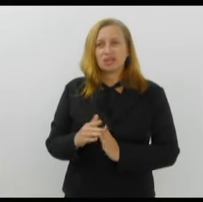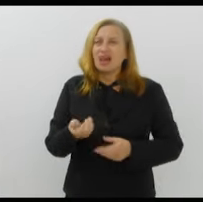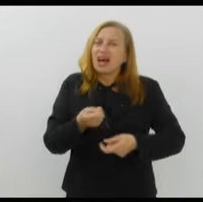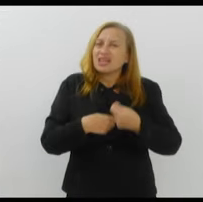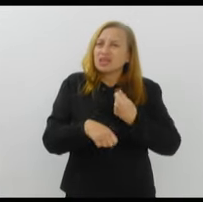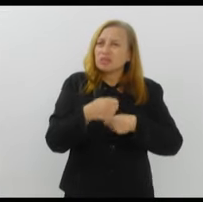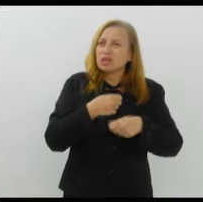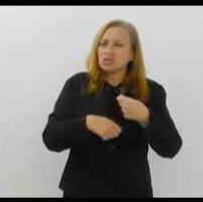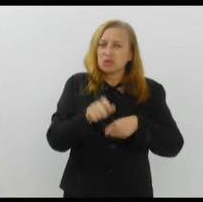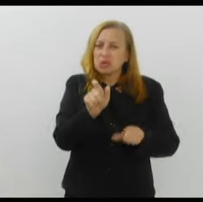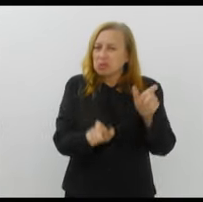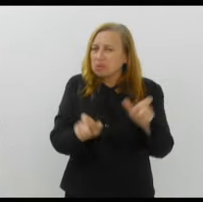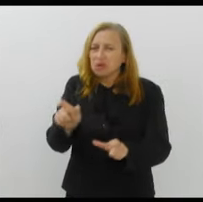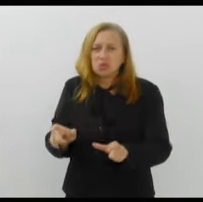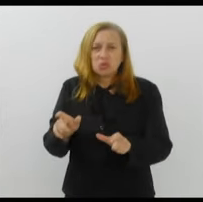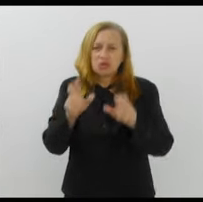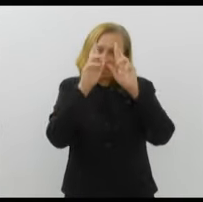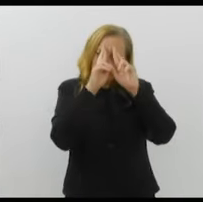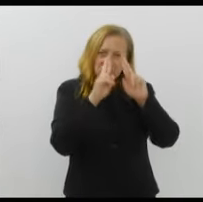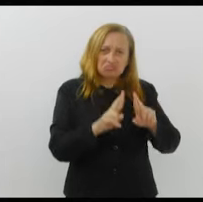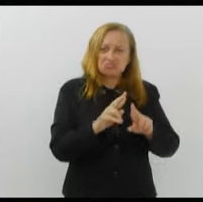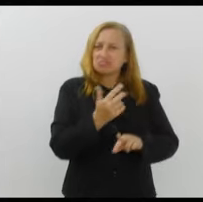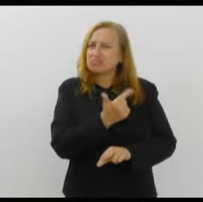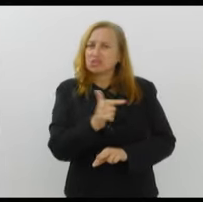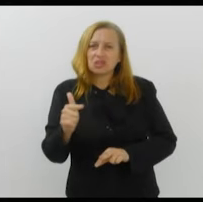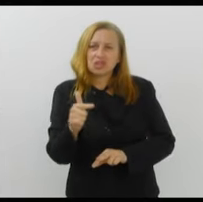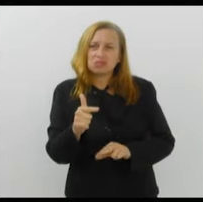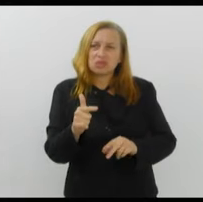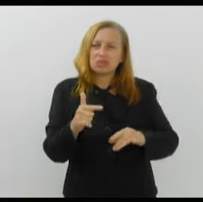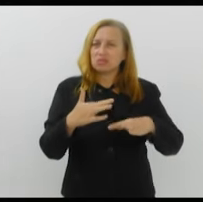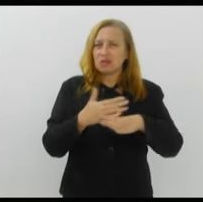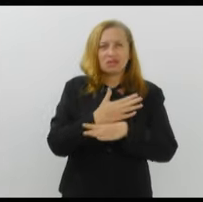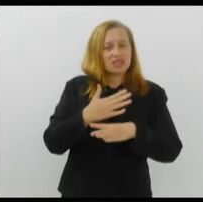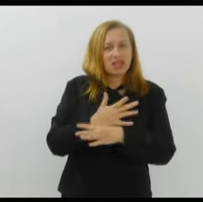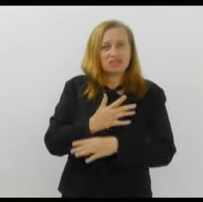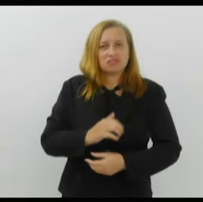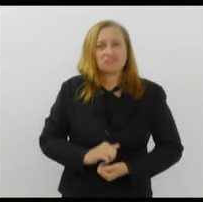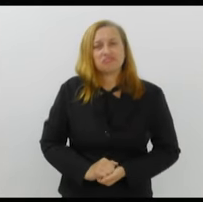por pessoas que não respeitam a população daquela cidade.